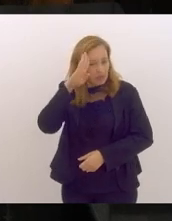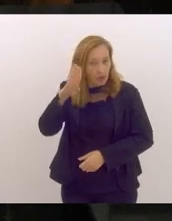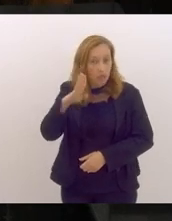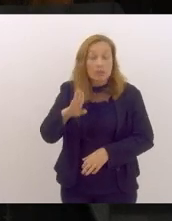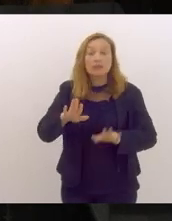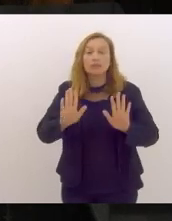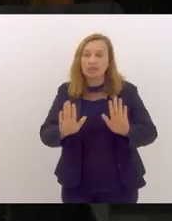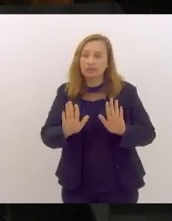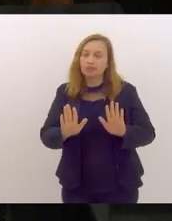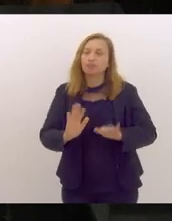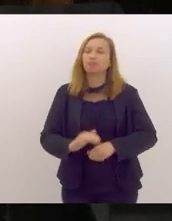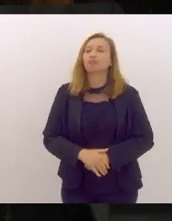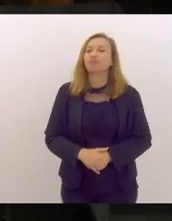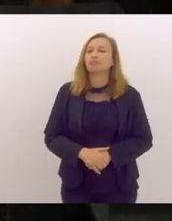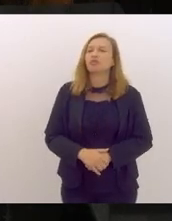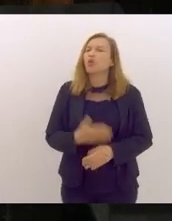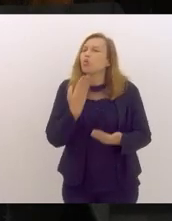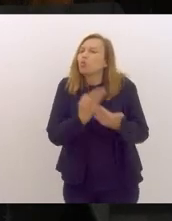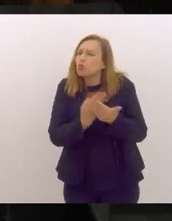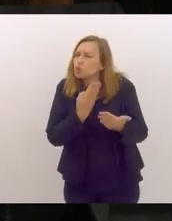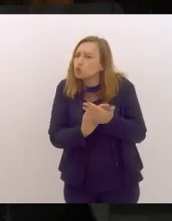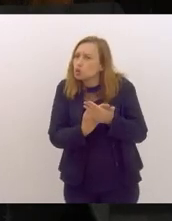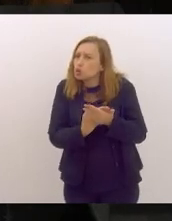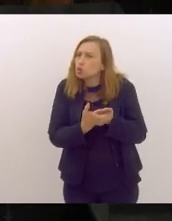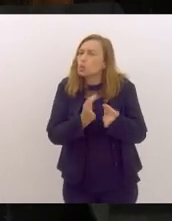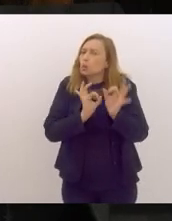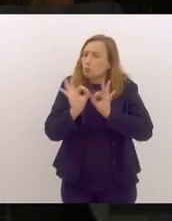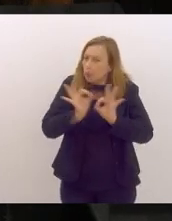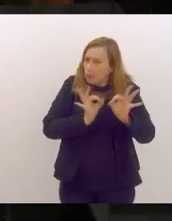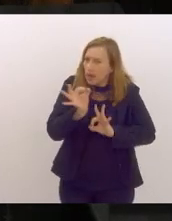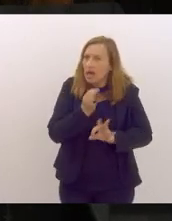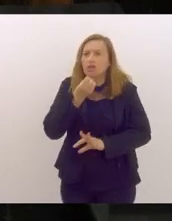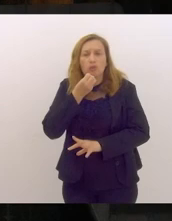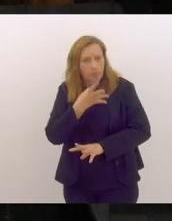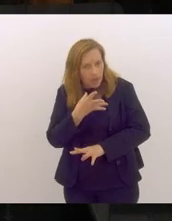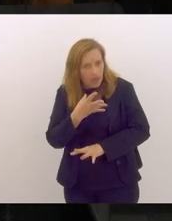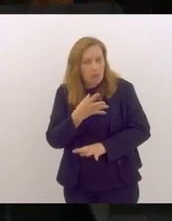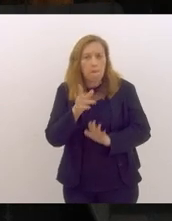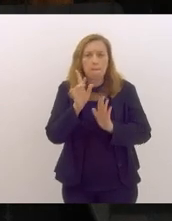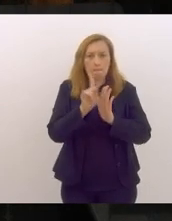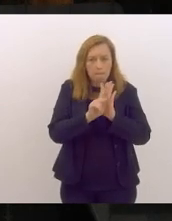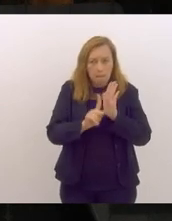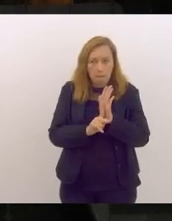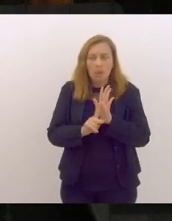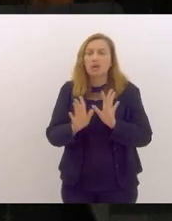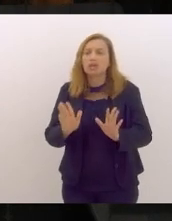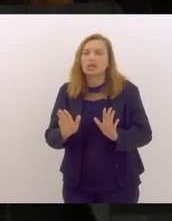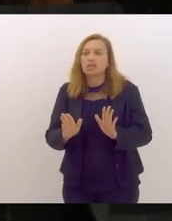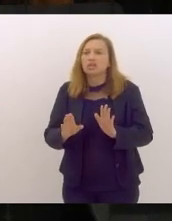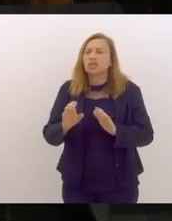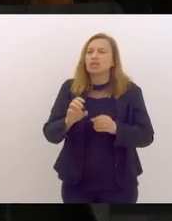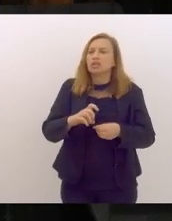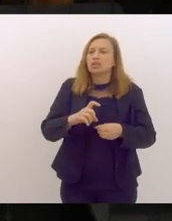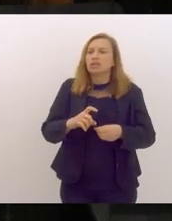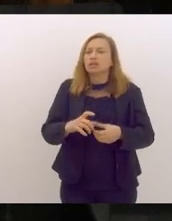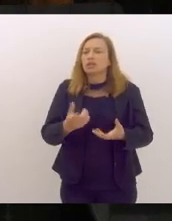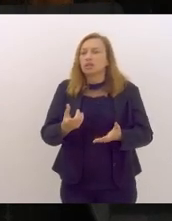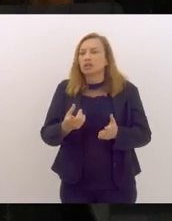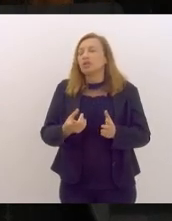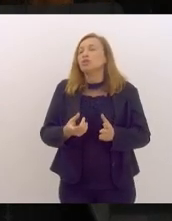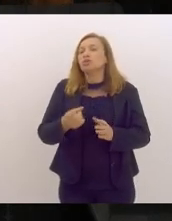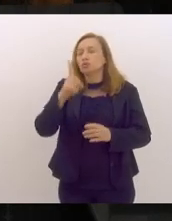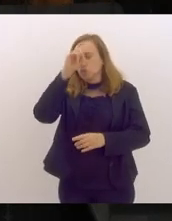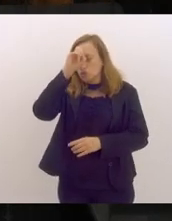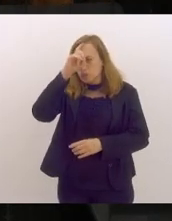Entretanto, há um estudo muito bem feito, um projeto muito bem elaborado de saneamento financeiro do